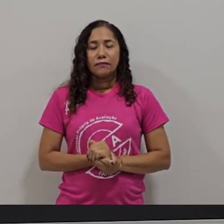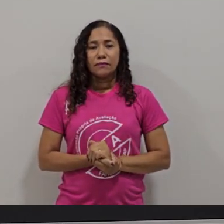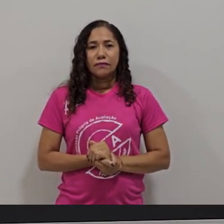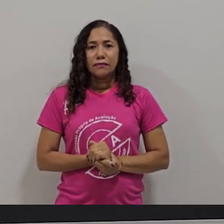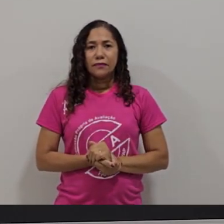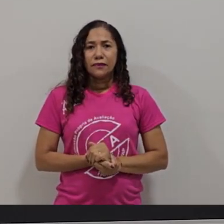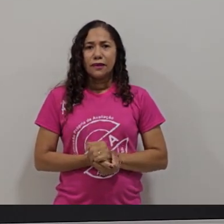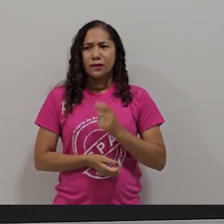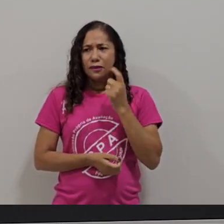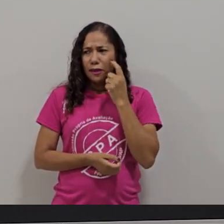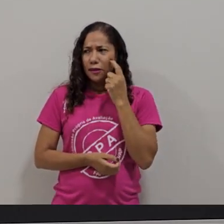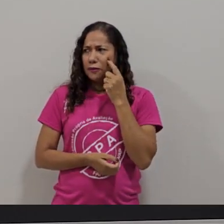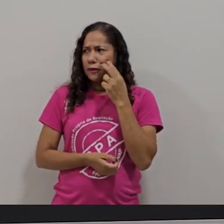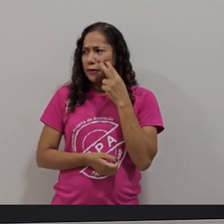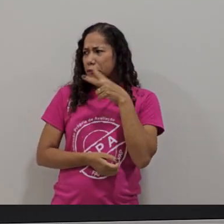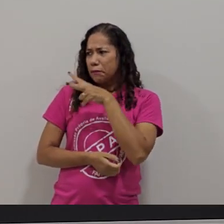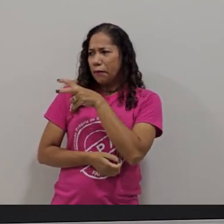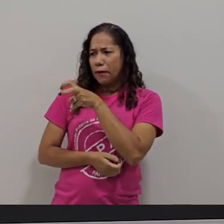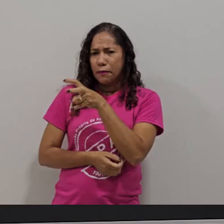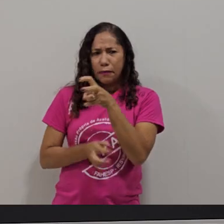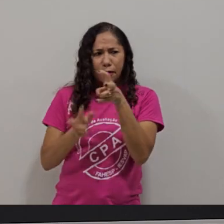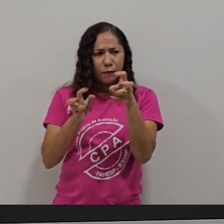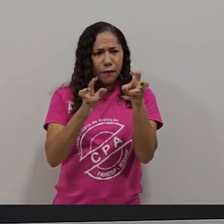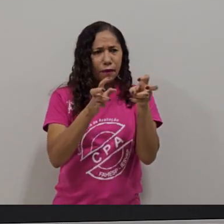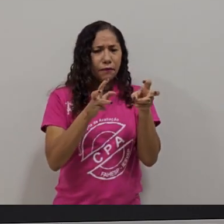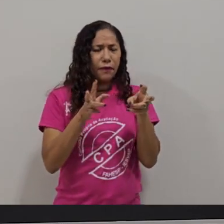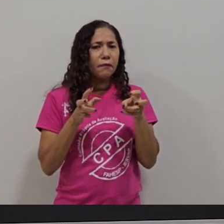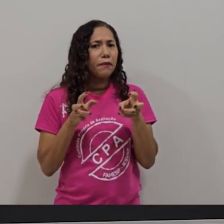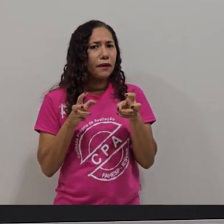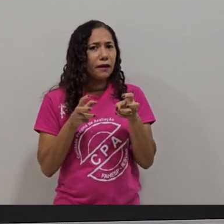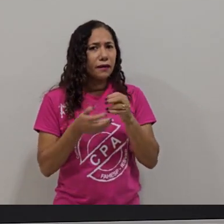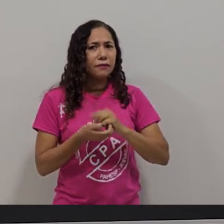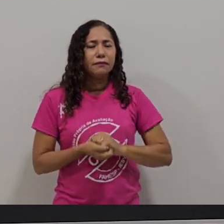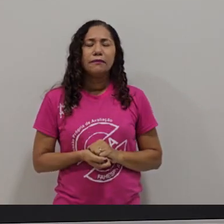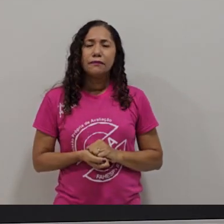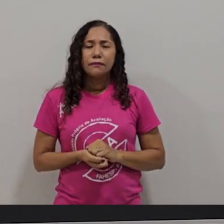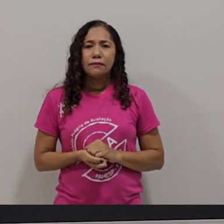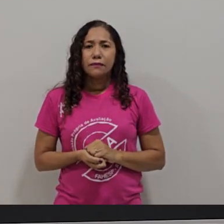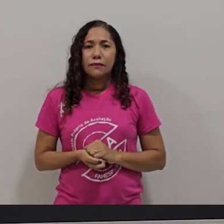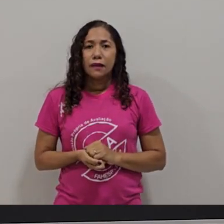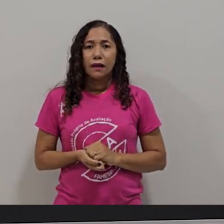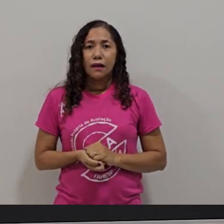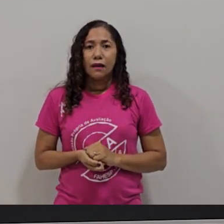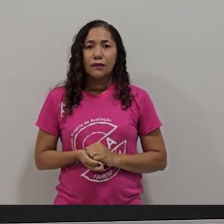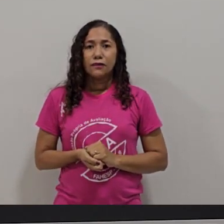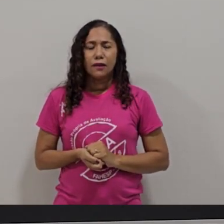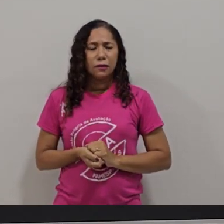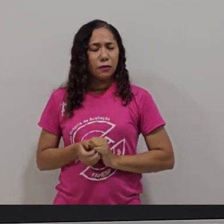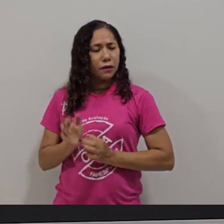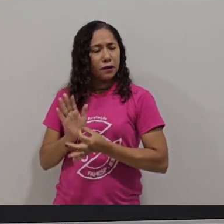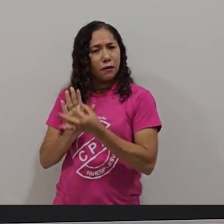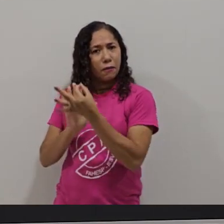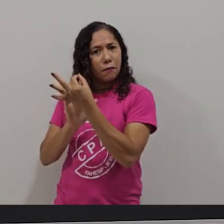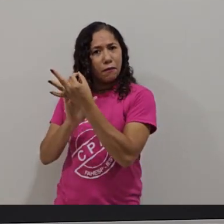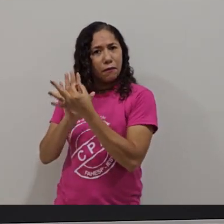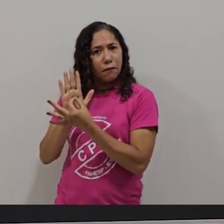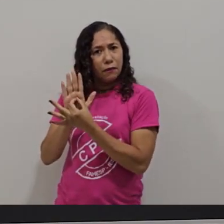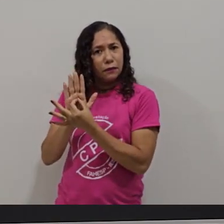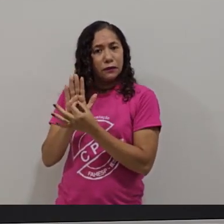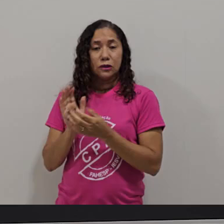a gente vê de tudo na Defensoria Pública, né? E aí, às vezes são questões, por exemplo, de